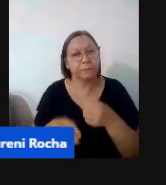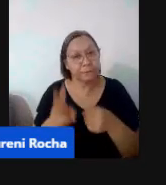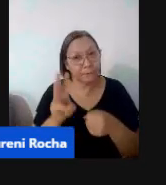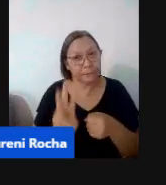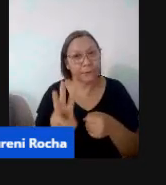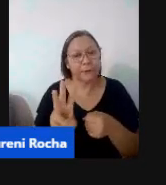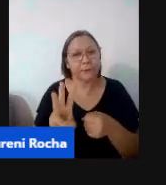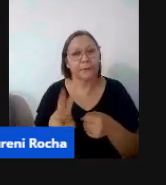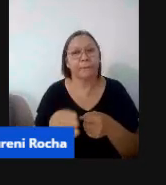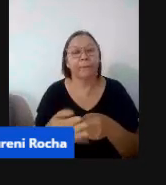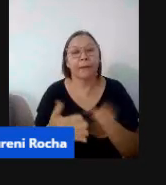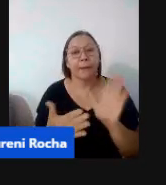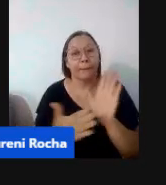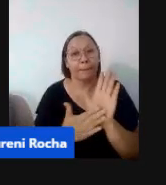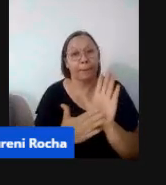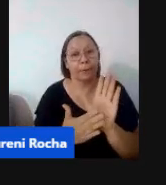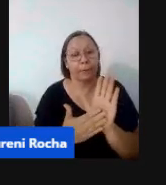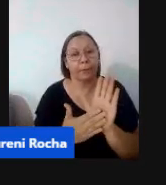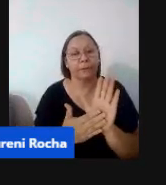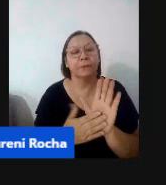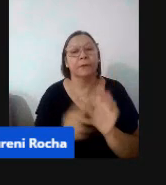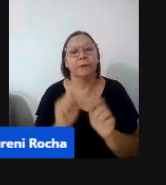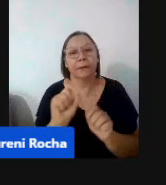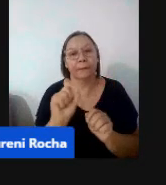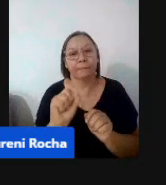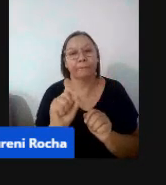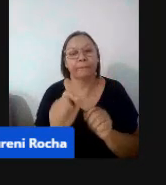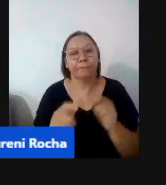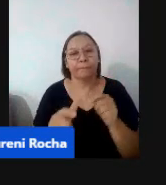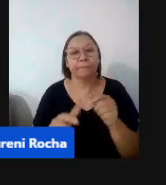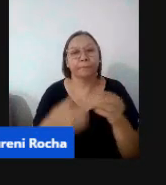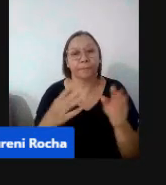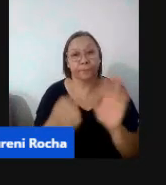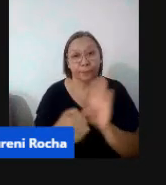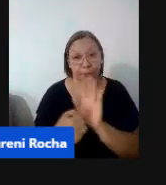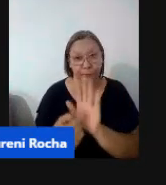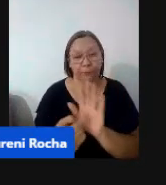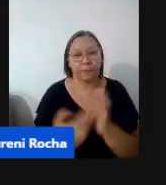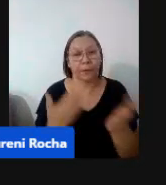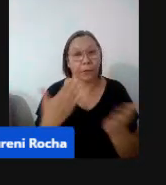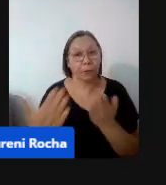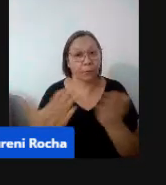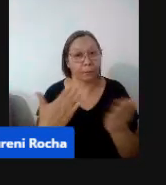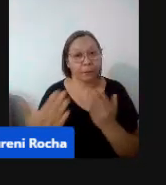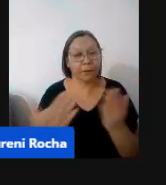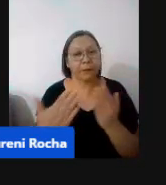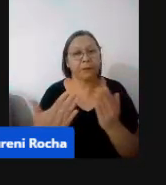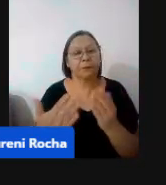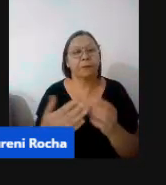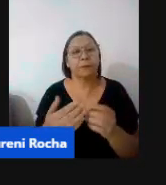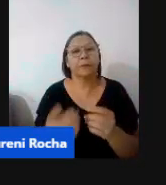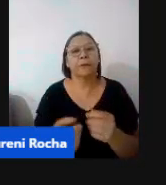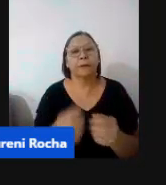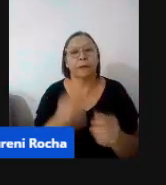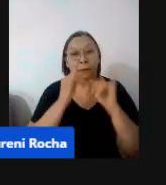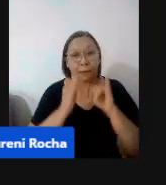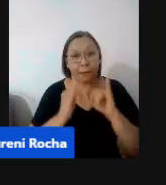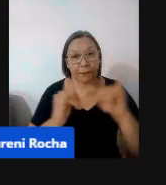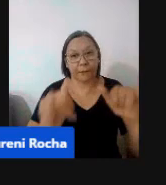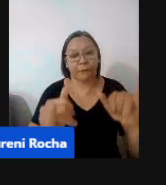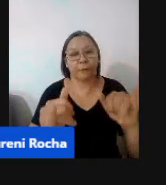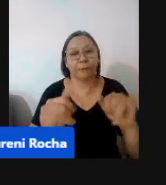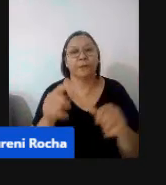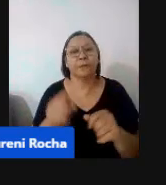com os comparativos. Então, temos todas as informações referentes à família